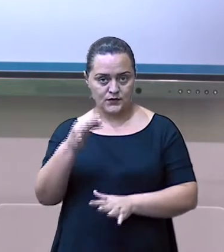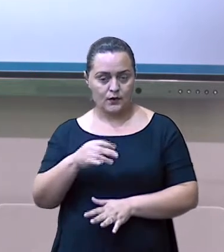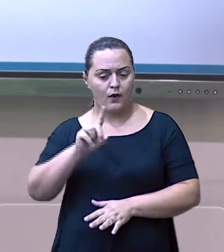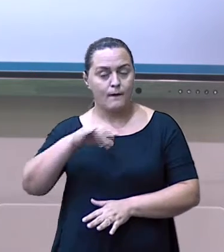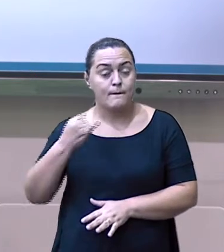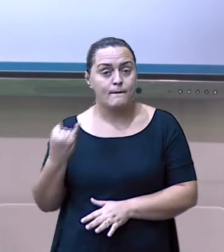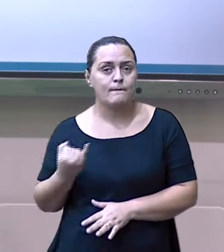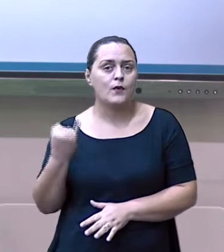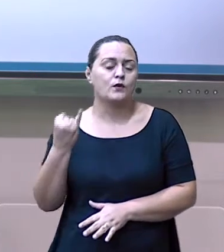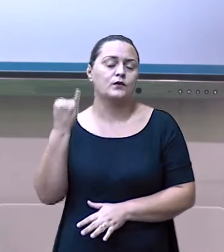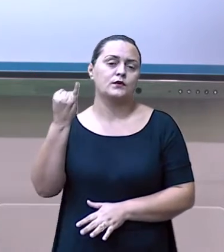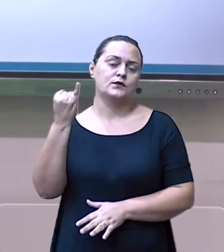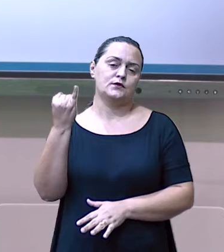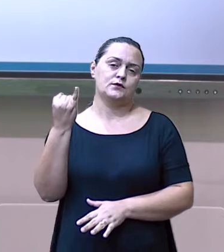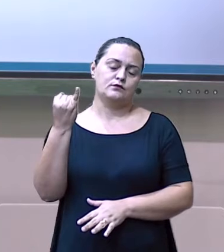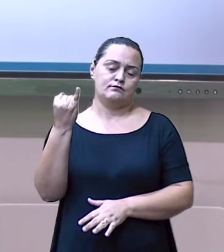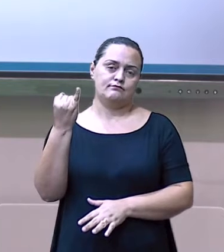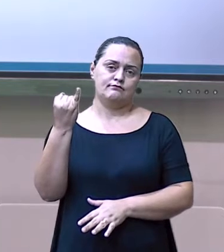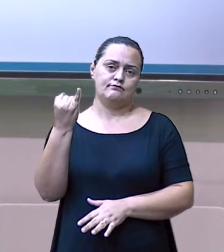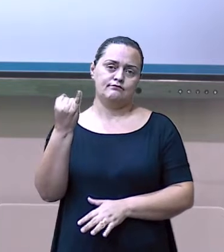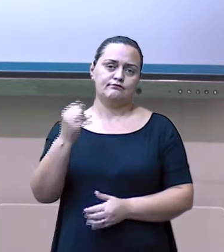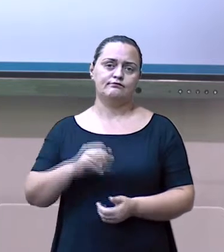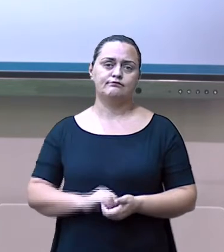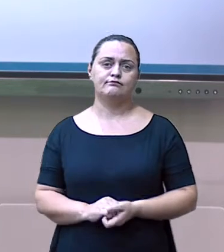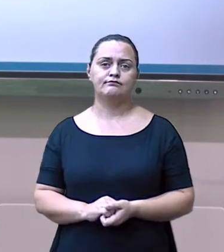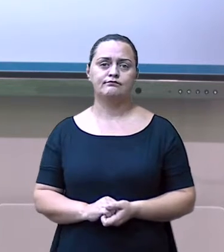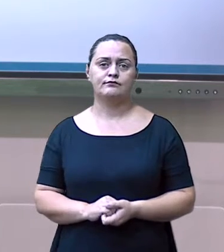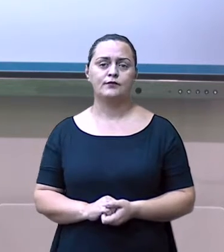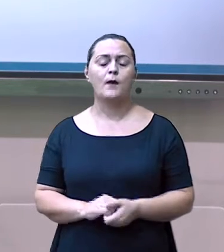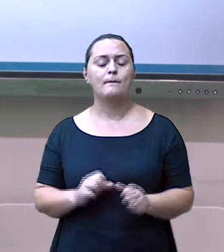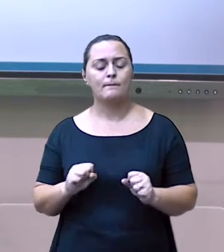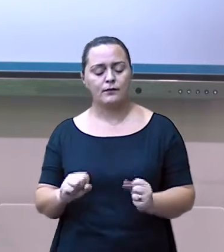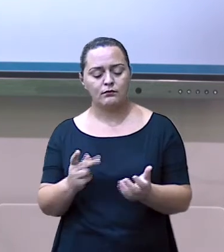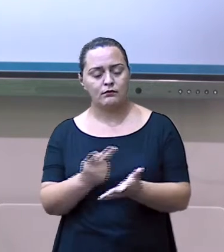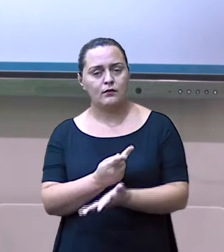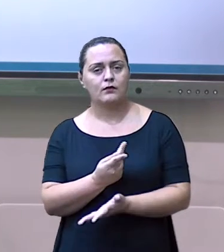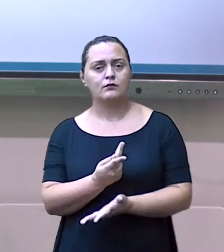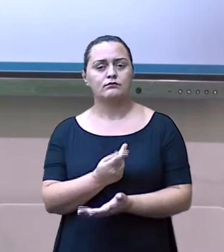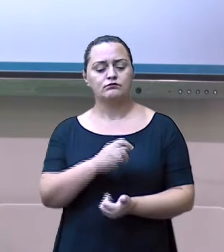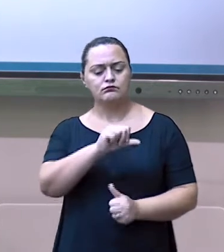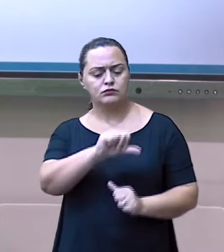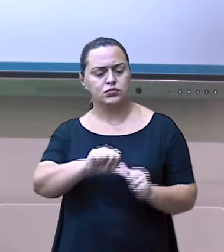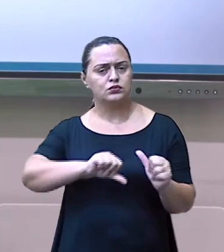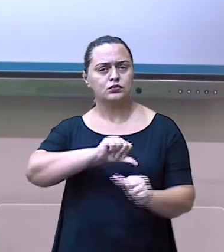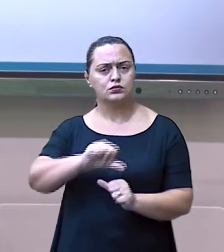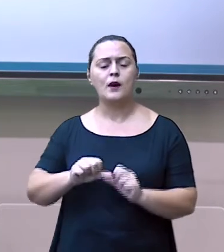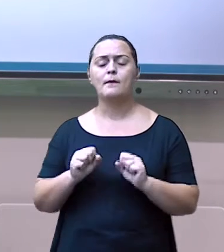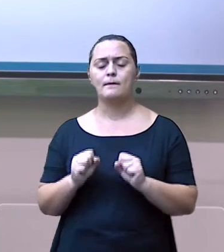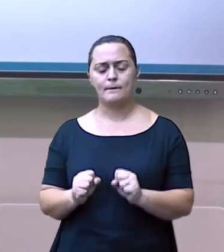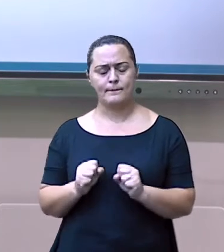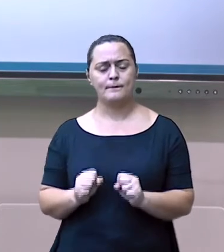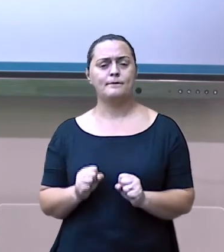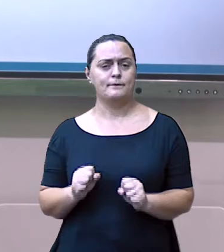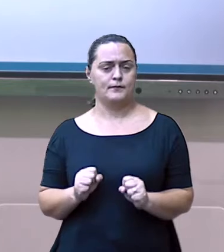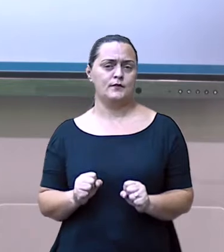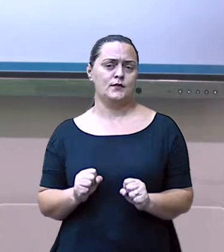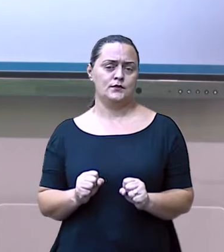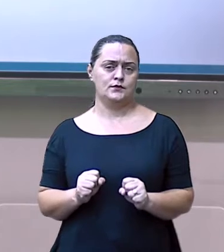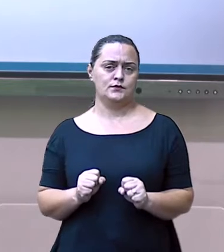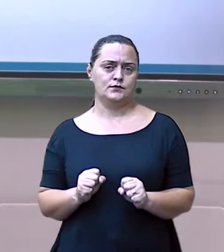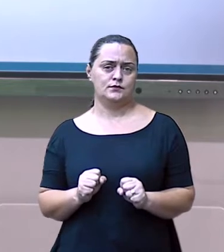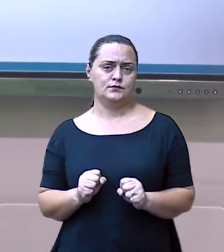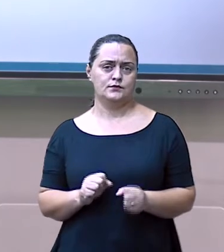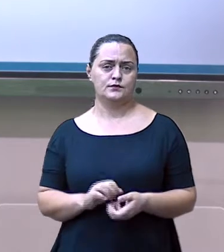fundamental. Mas pode haver mudanças. Por quê? Nós